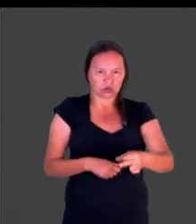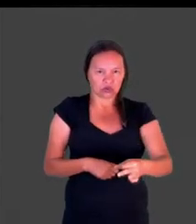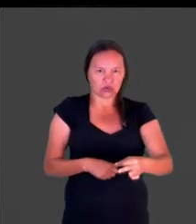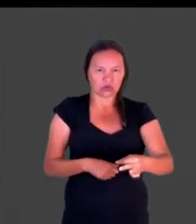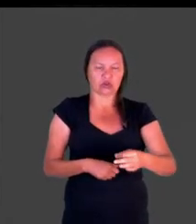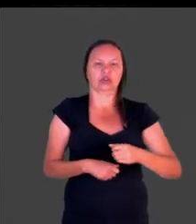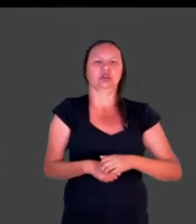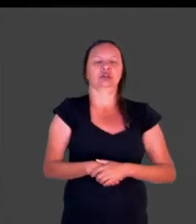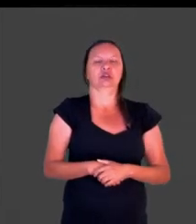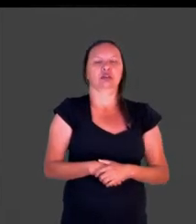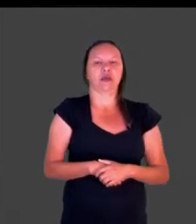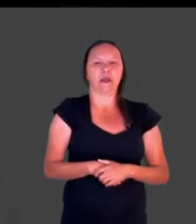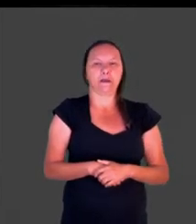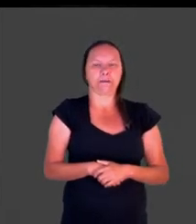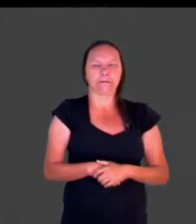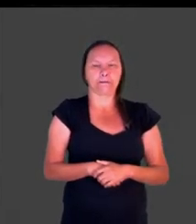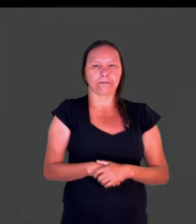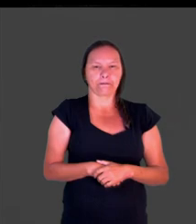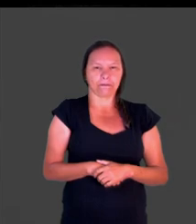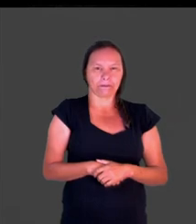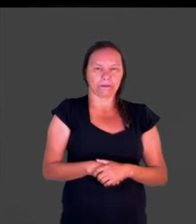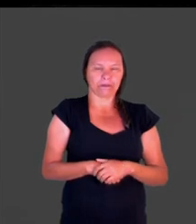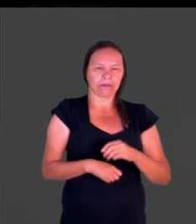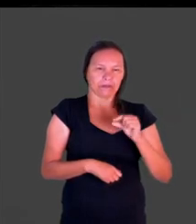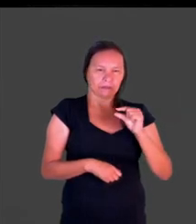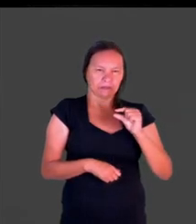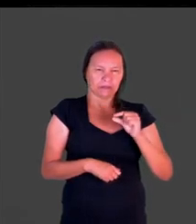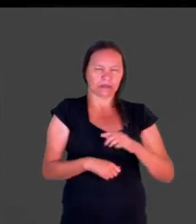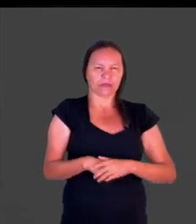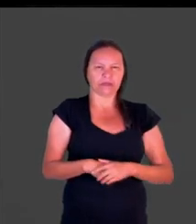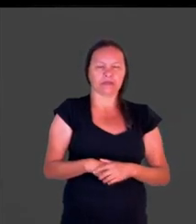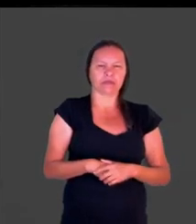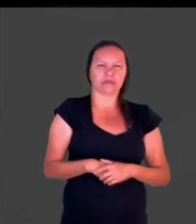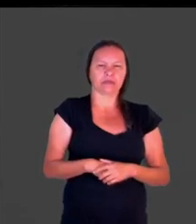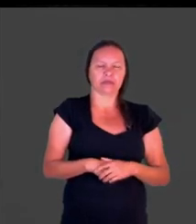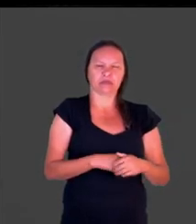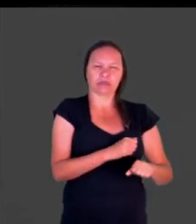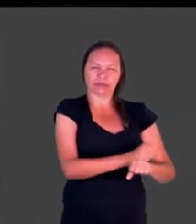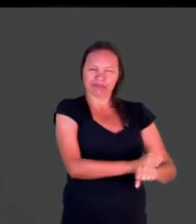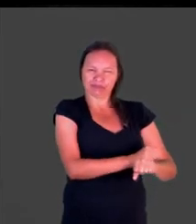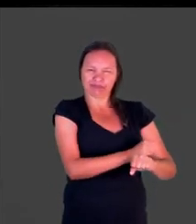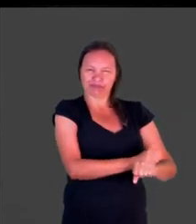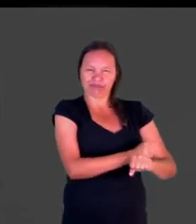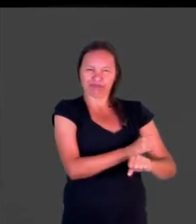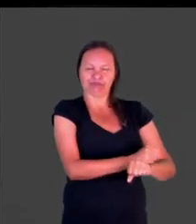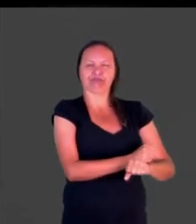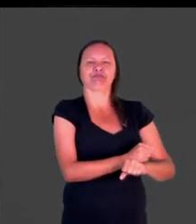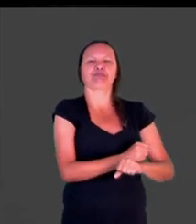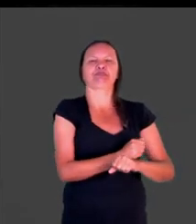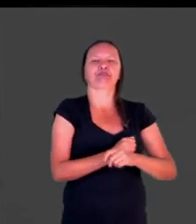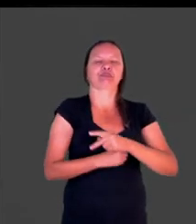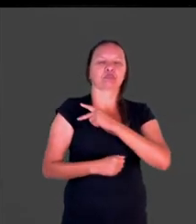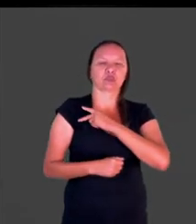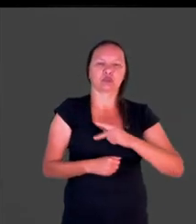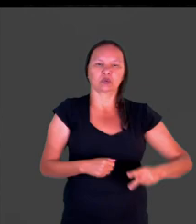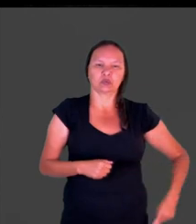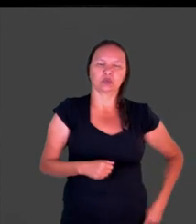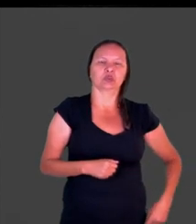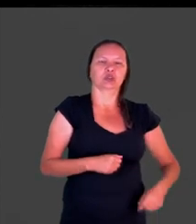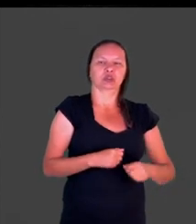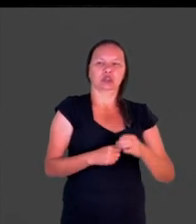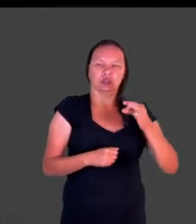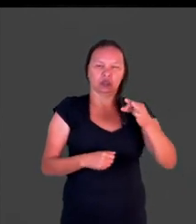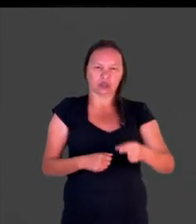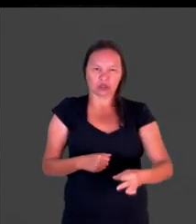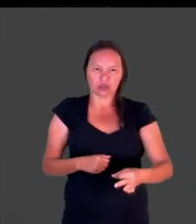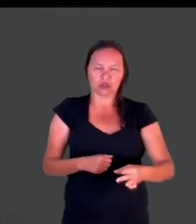ã acho que Muito menos pela questão da demora do Poder Judiciário ou da da da